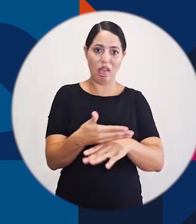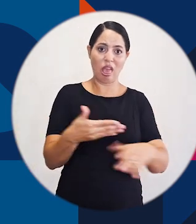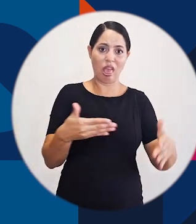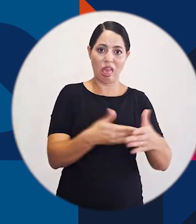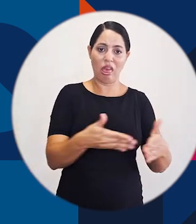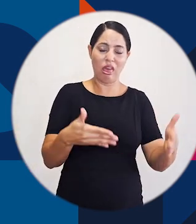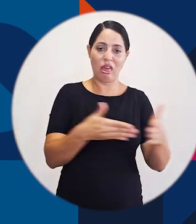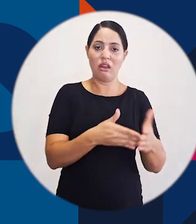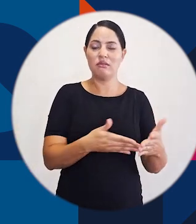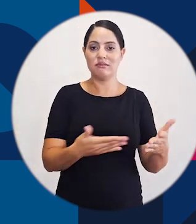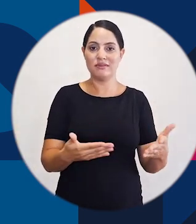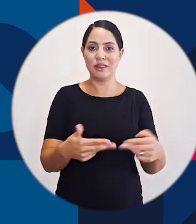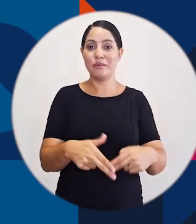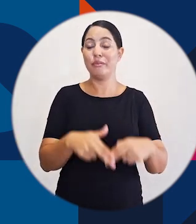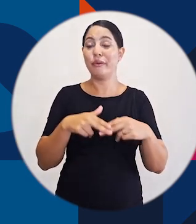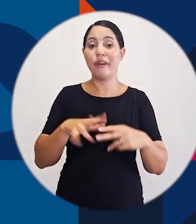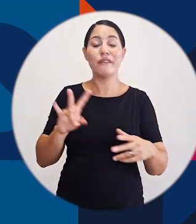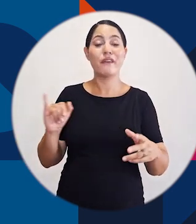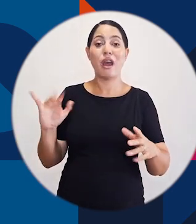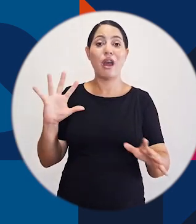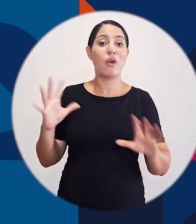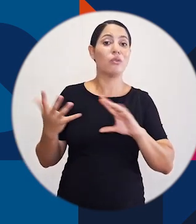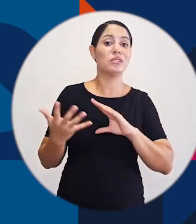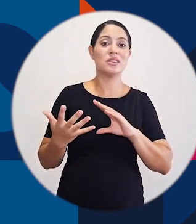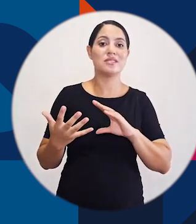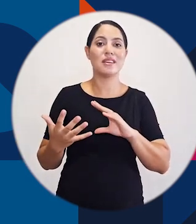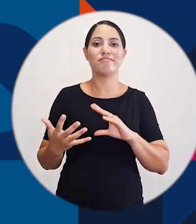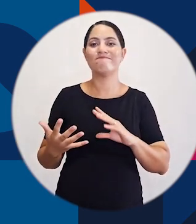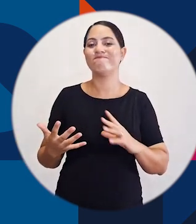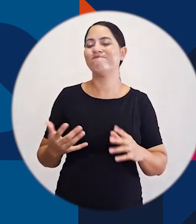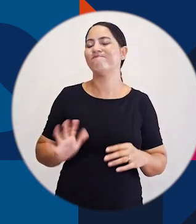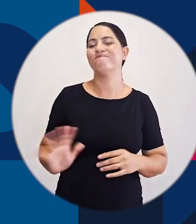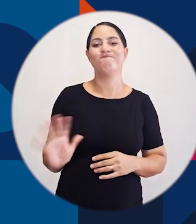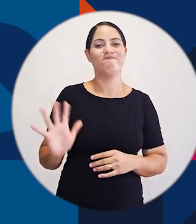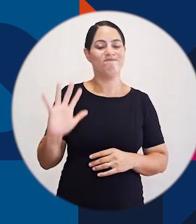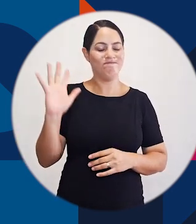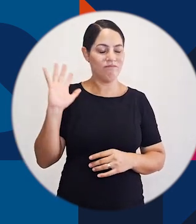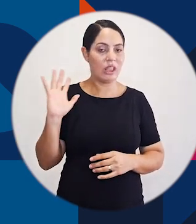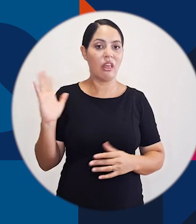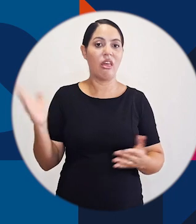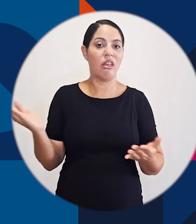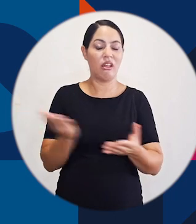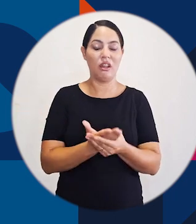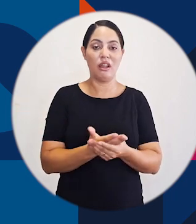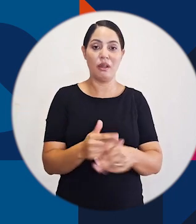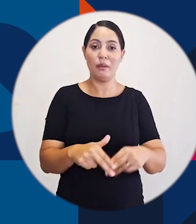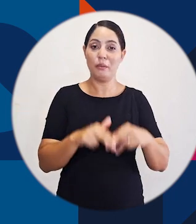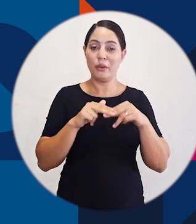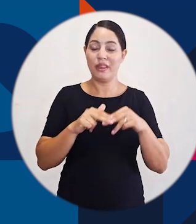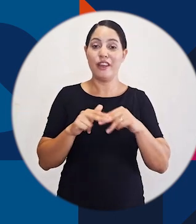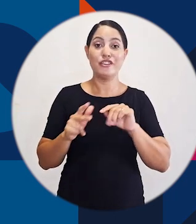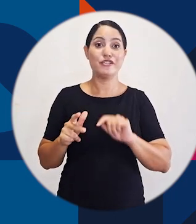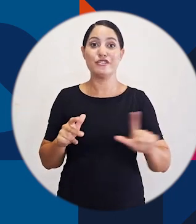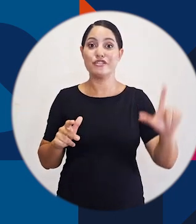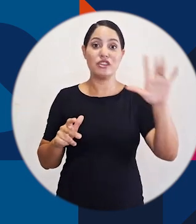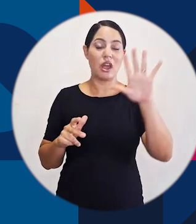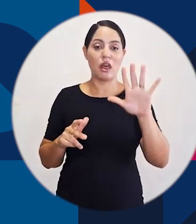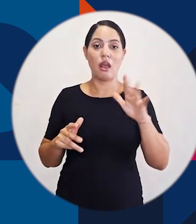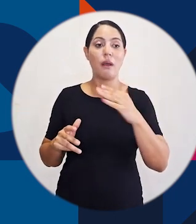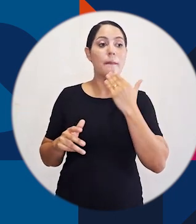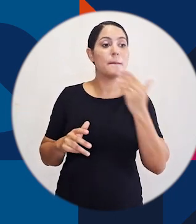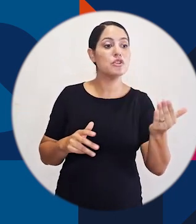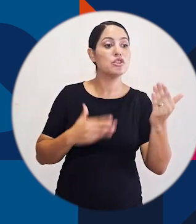Judiciário, por encarecer o custo das demandas. Tamanhas são as exigências que são feitas de